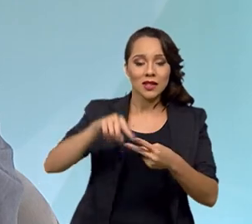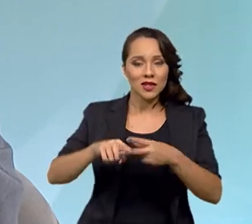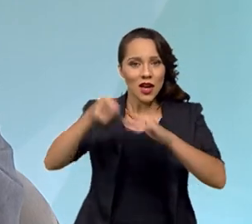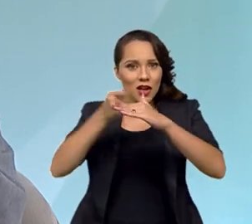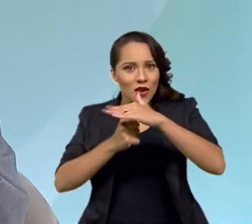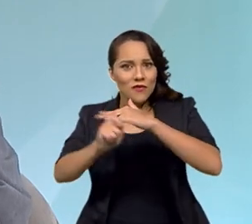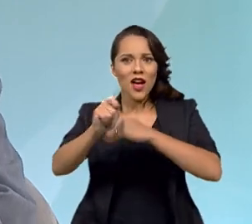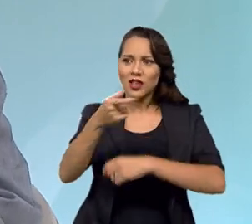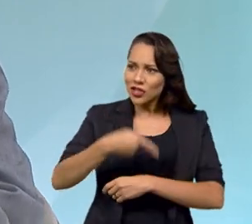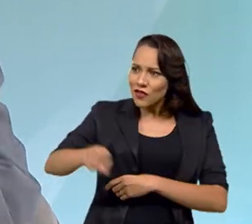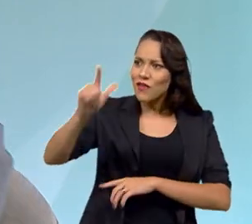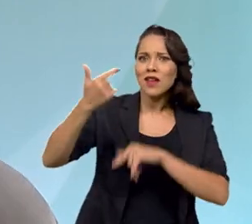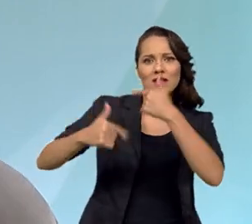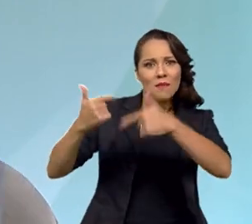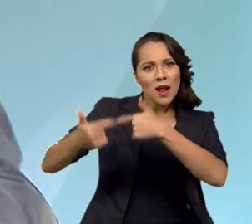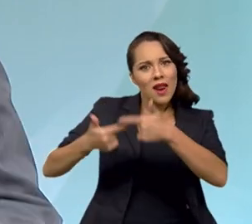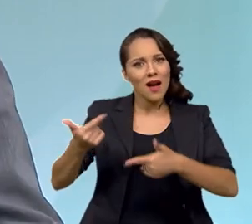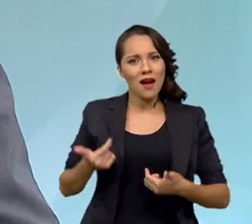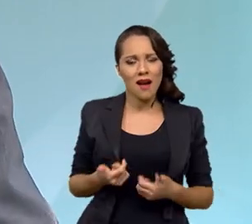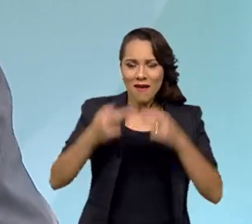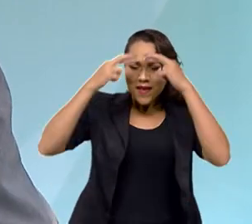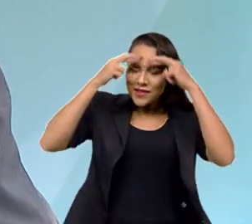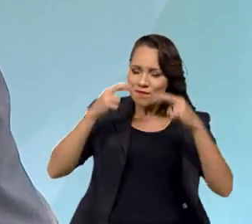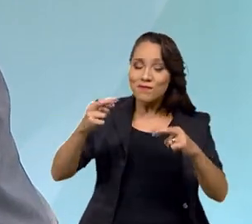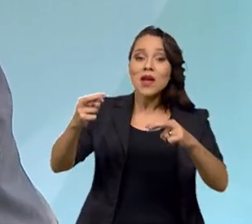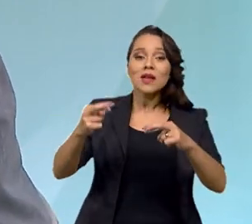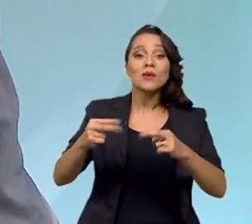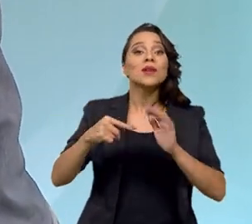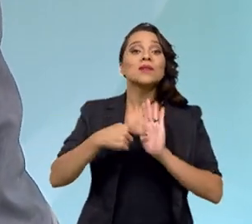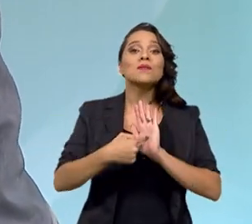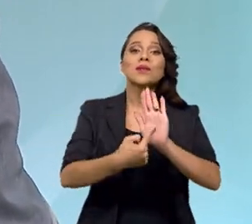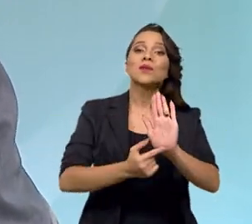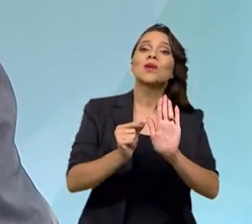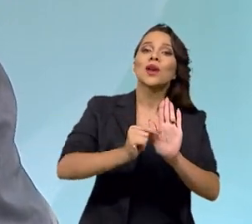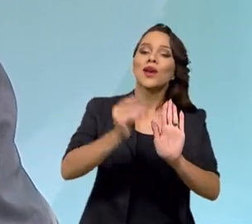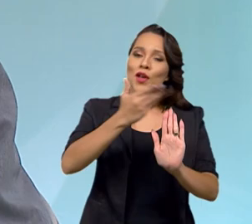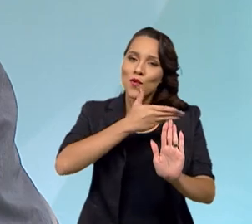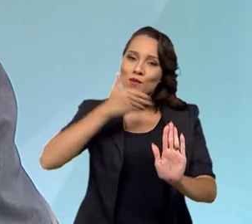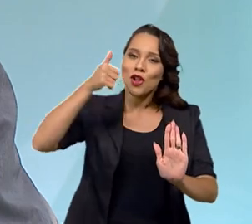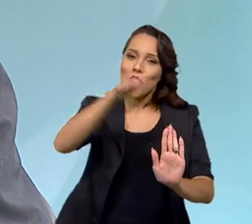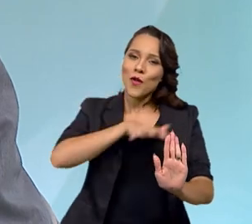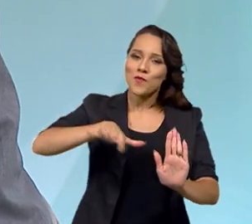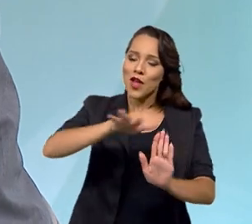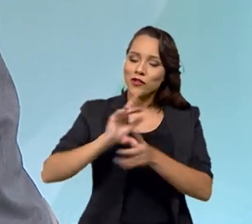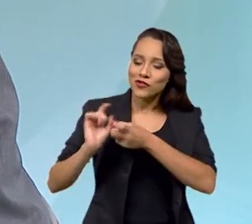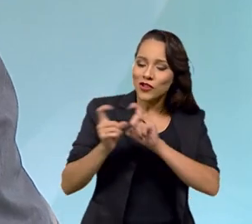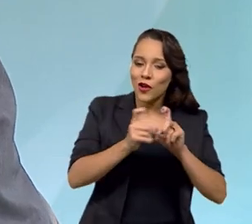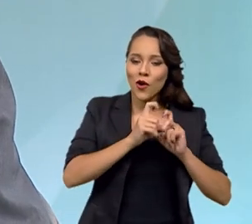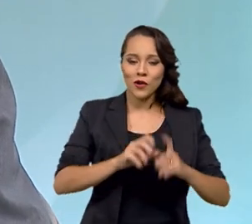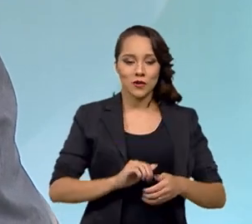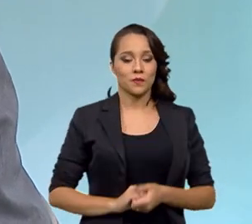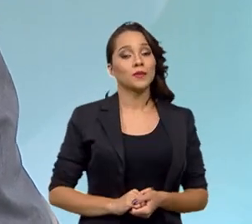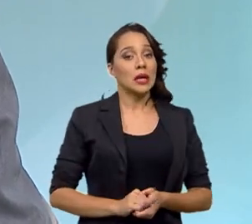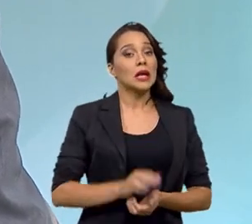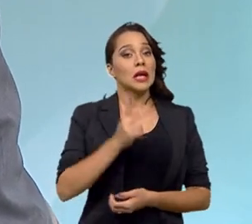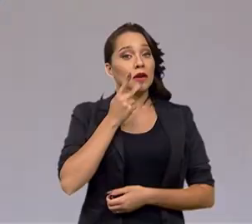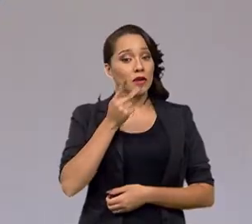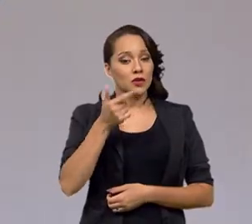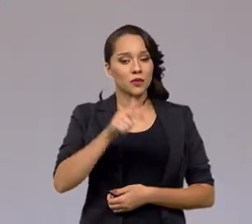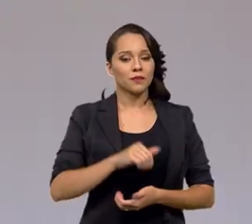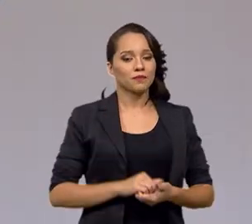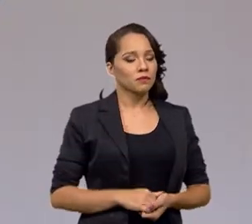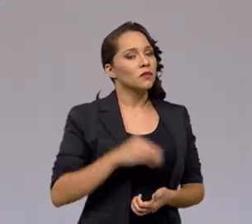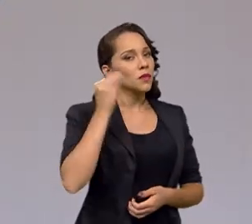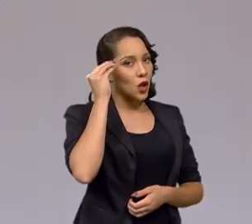investe quem sai para trabalhar tudo isso Oi Dindo e melhor de and negócio eu quero ressaltar